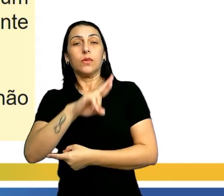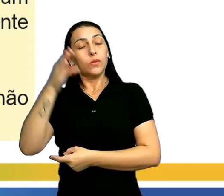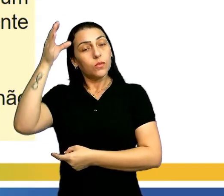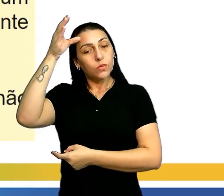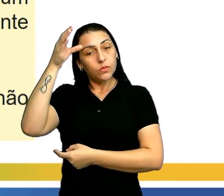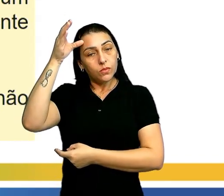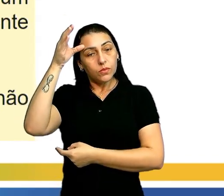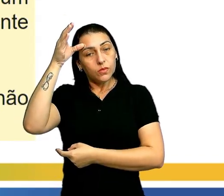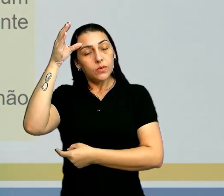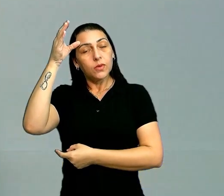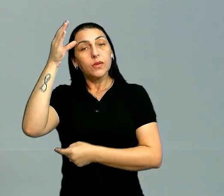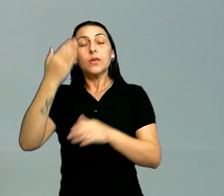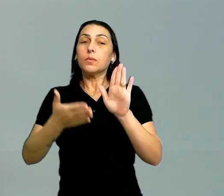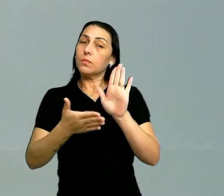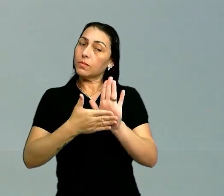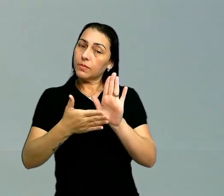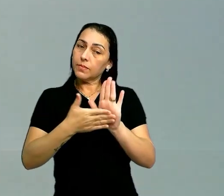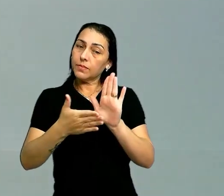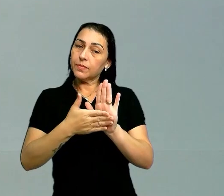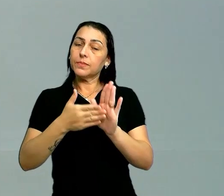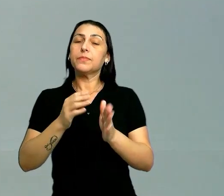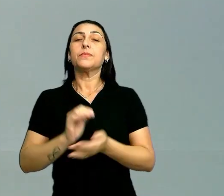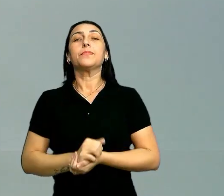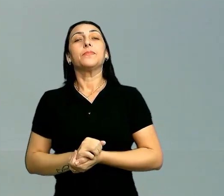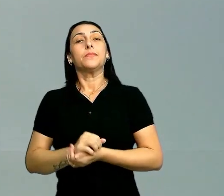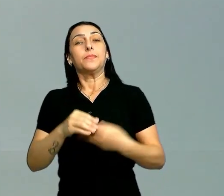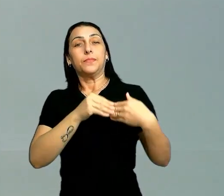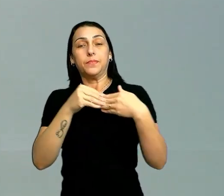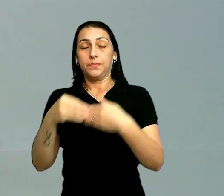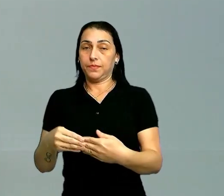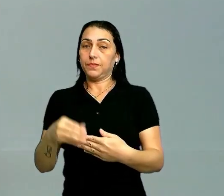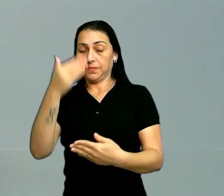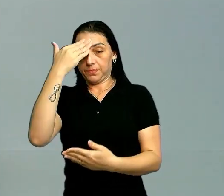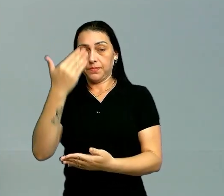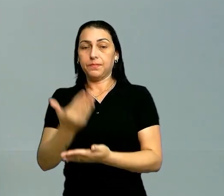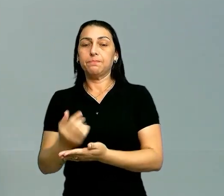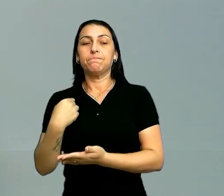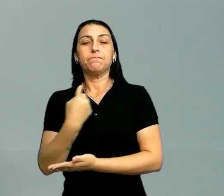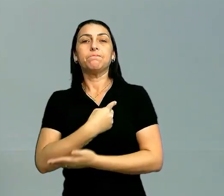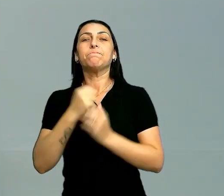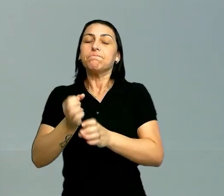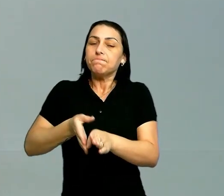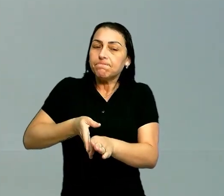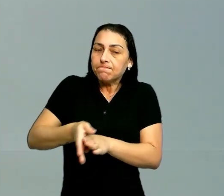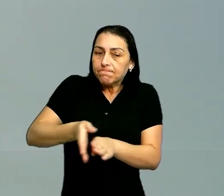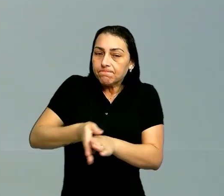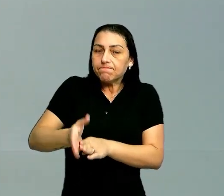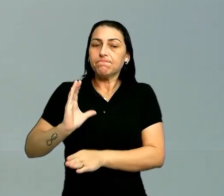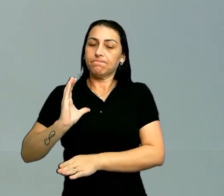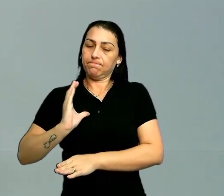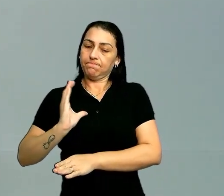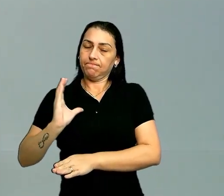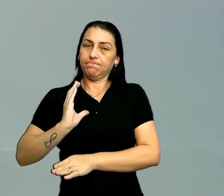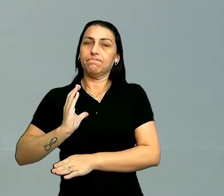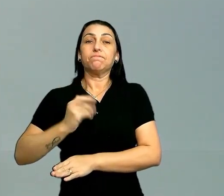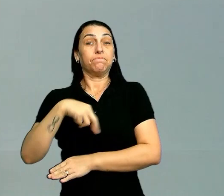consciência. Então, fundamentalmente, é isso que ele vai colocar, e eu acredito que a gente pode orientar a nossa ética pelo um